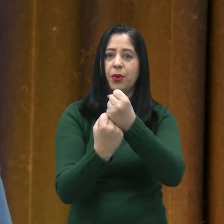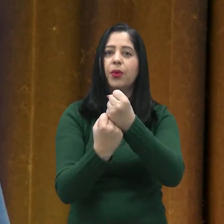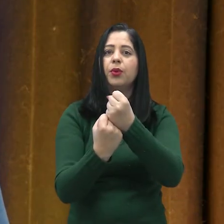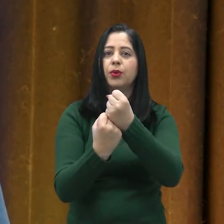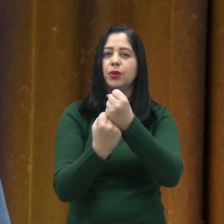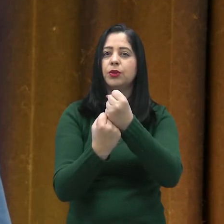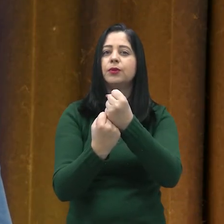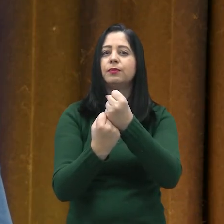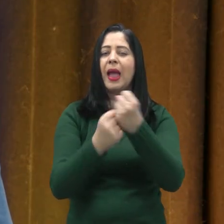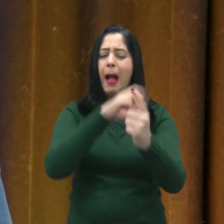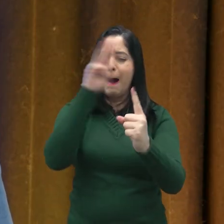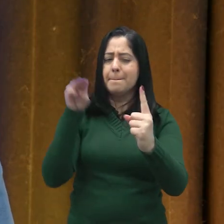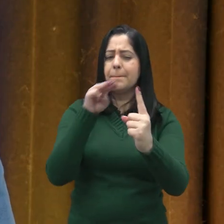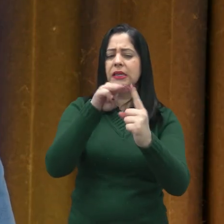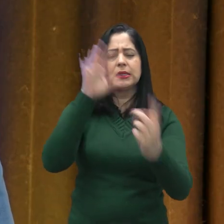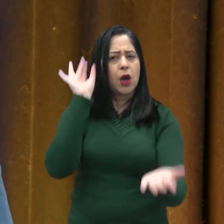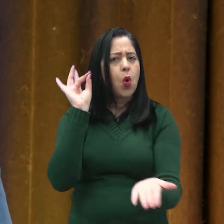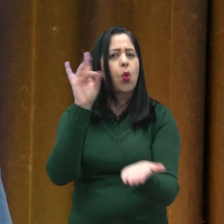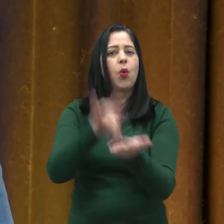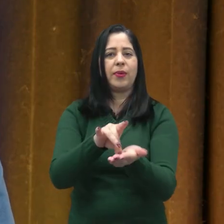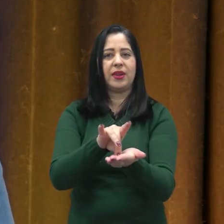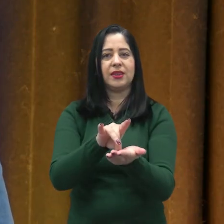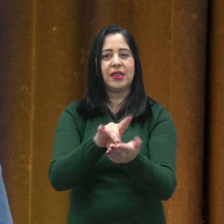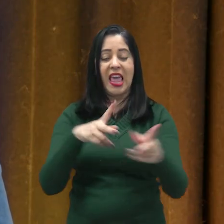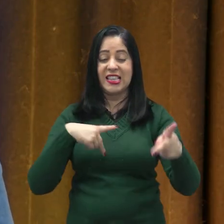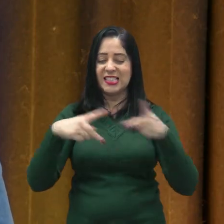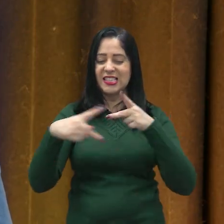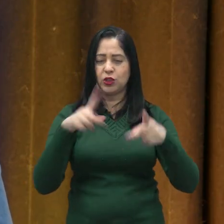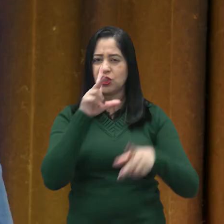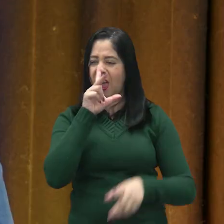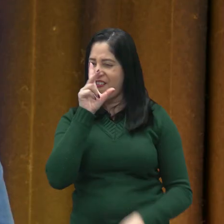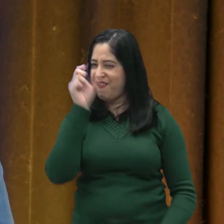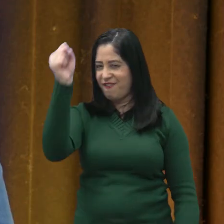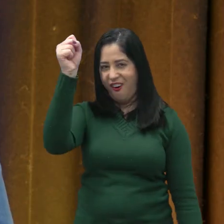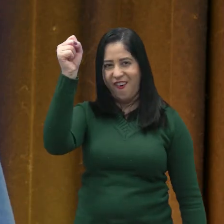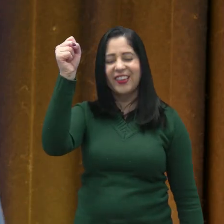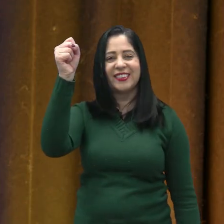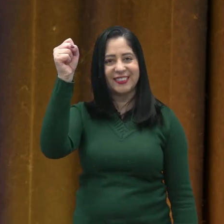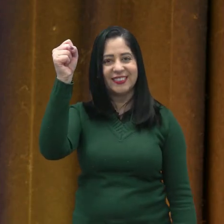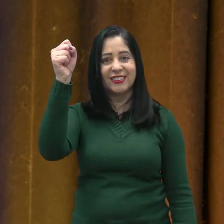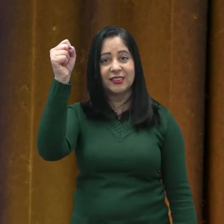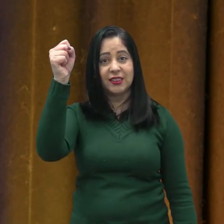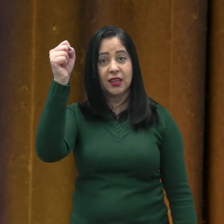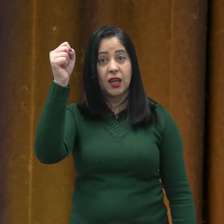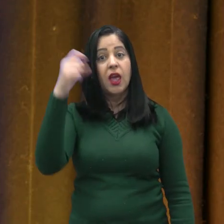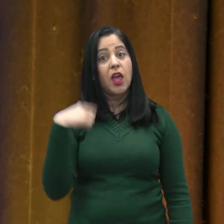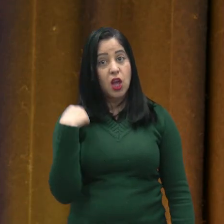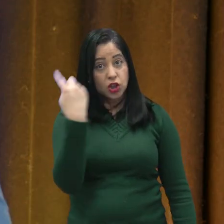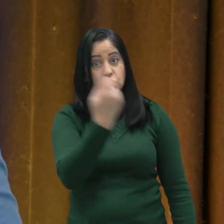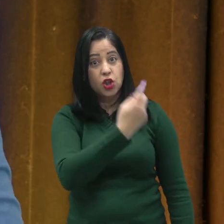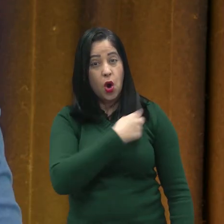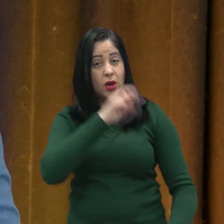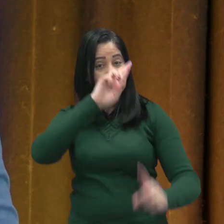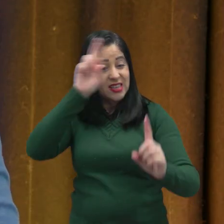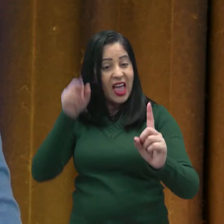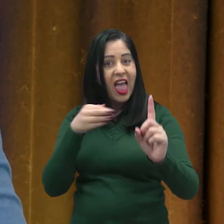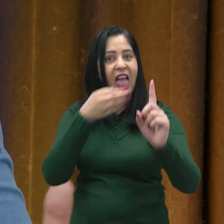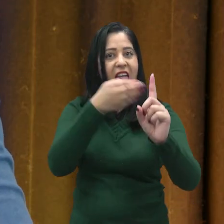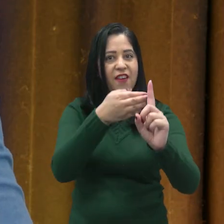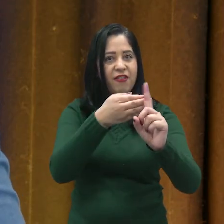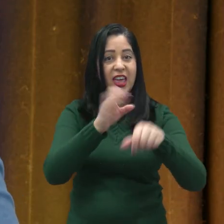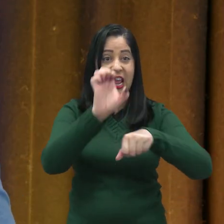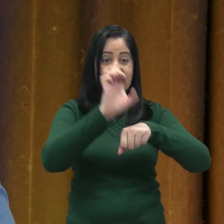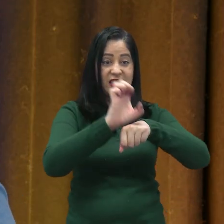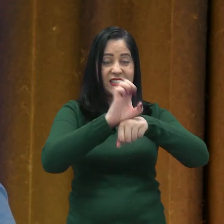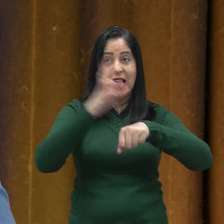estamos aqui para cumprir a missão, fortalecer a toda São José e que nós possamos também ser uma referência, não só